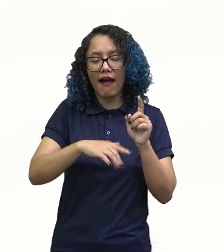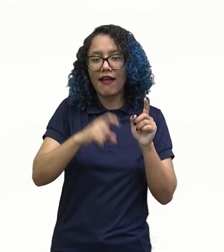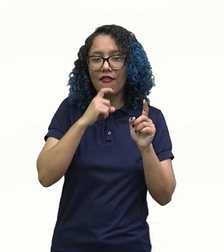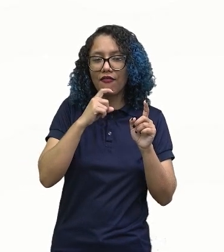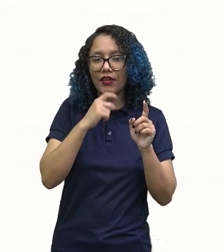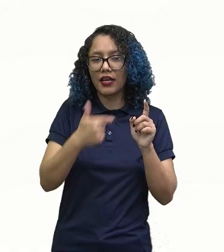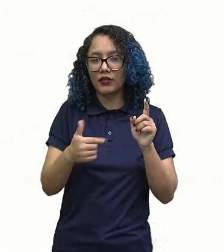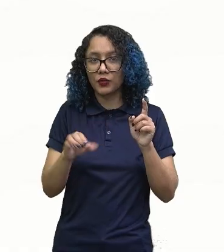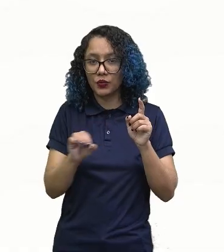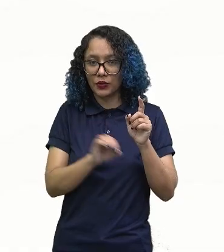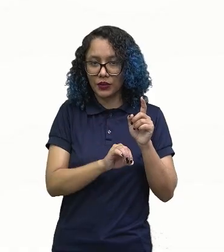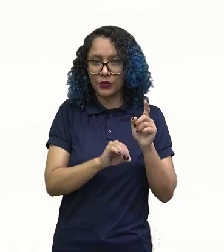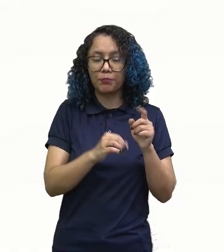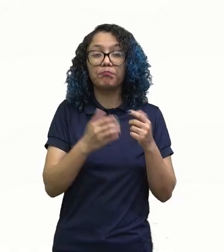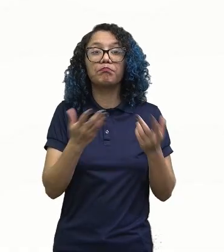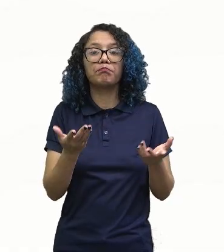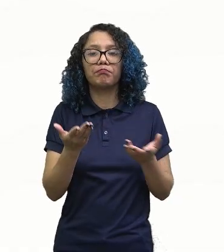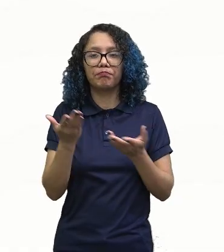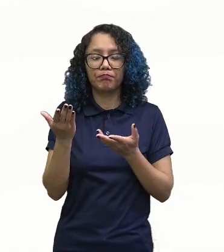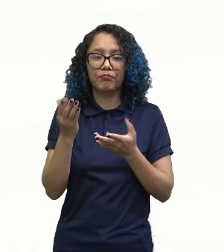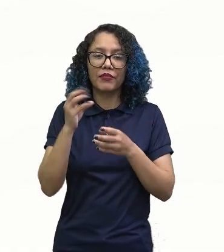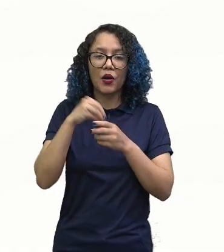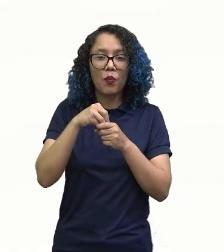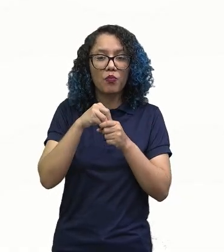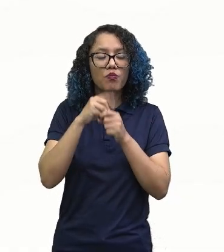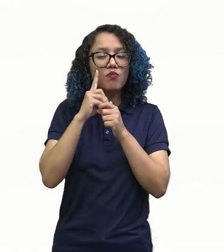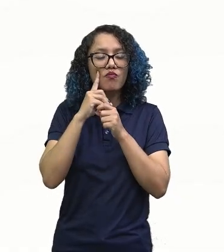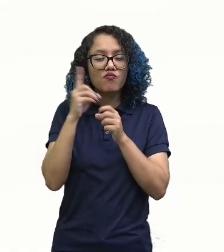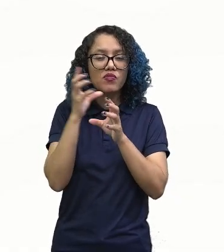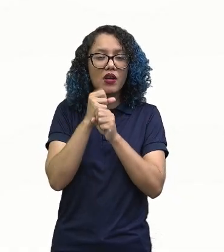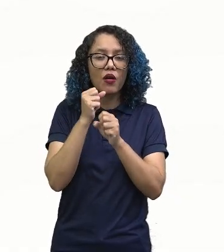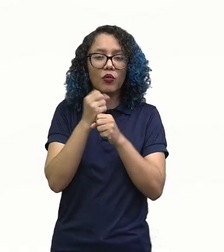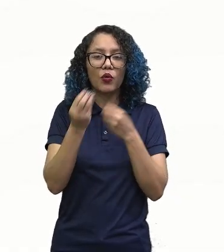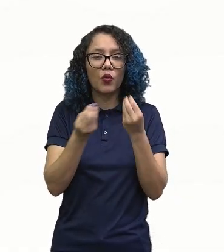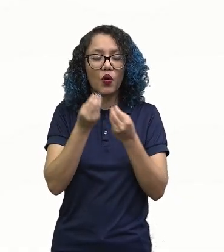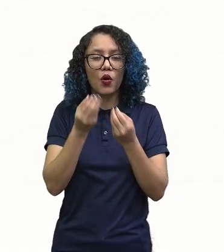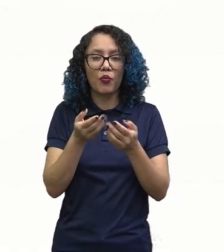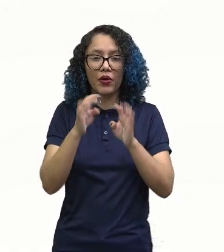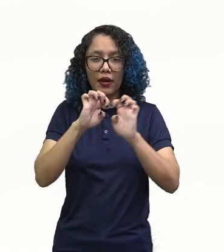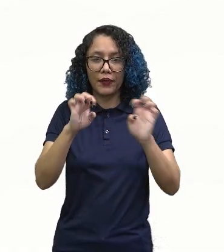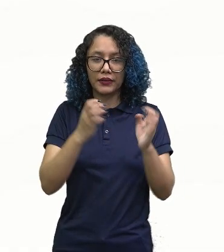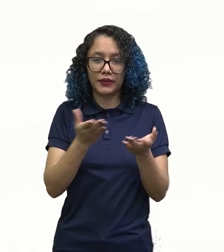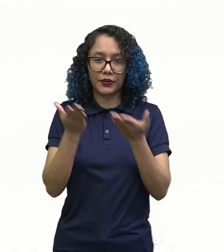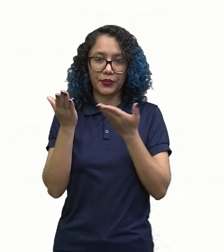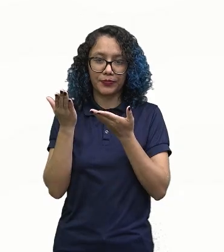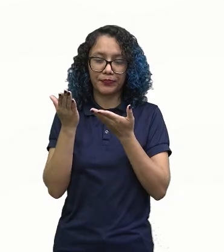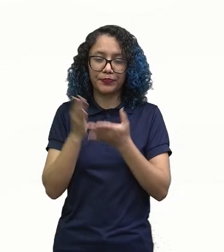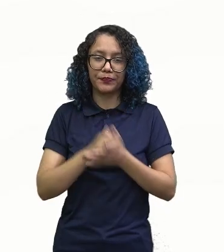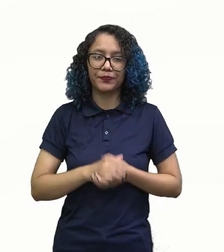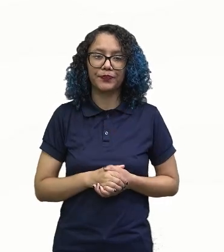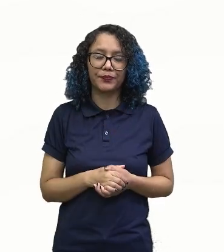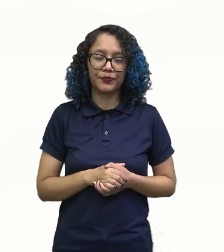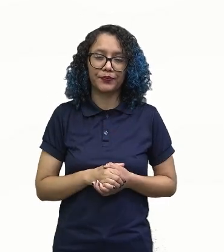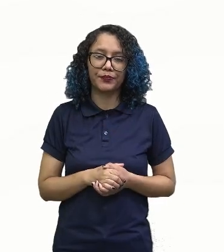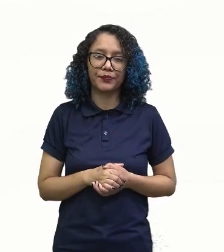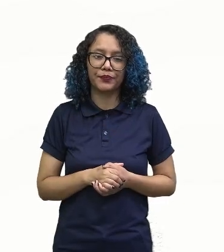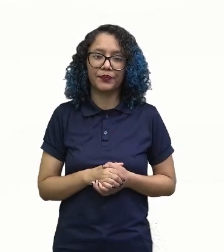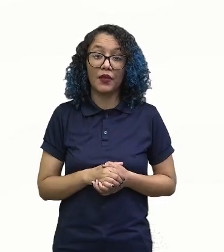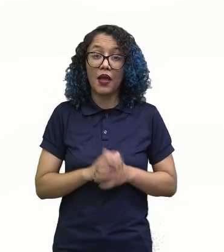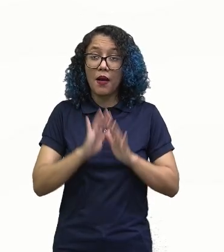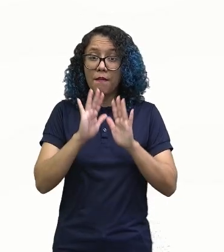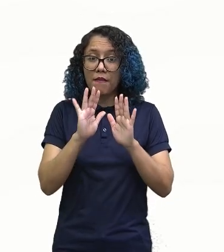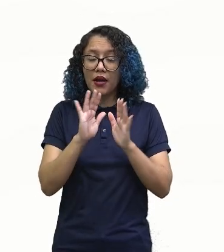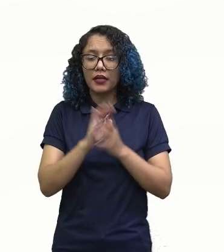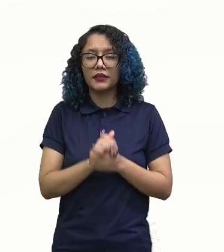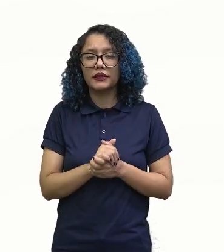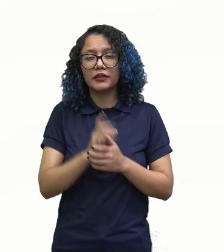T2. Na solução, o rendimento 1 sobre T2, 1 menos T2 sobre T1. Só que T2